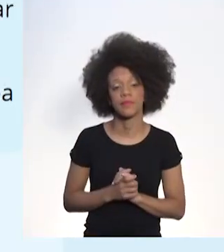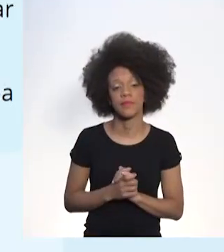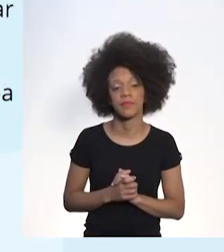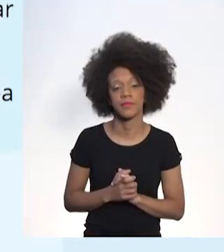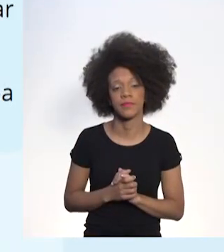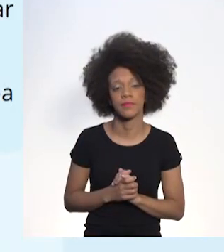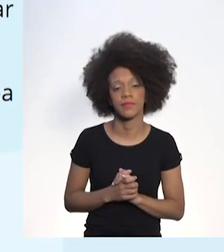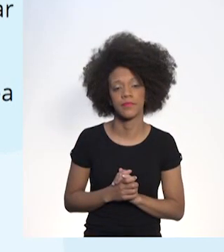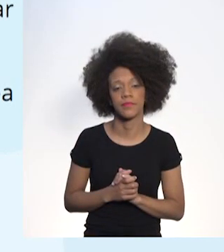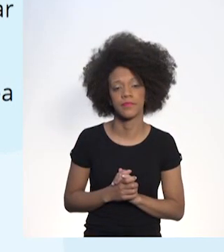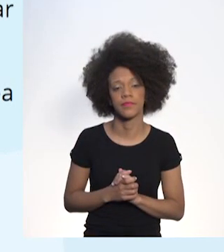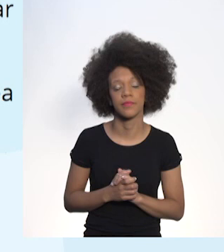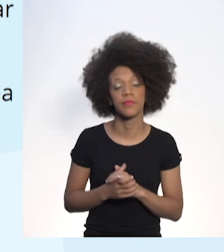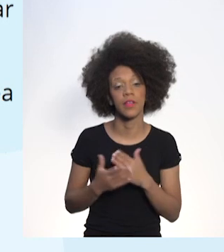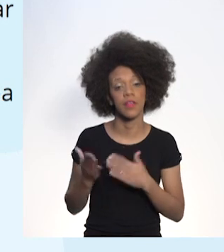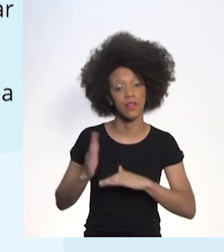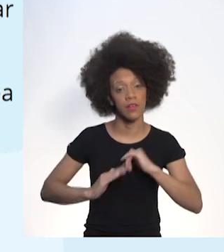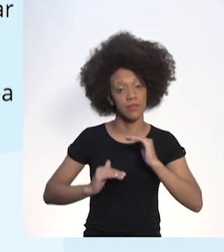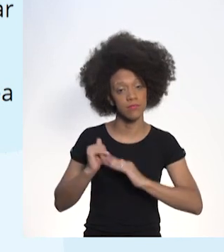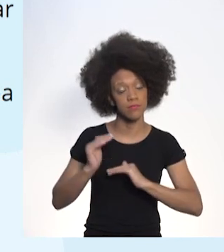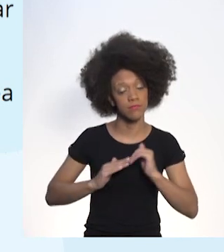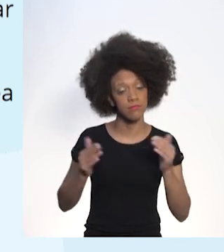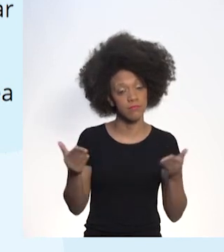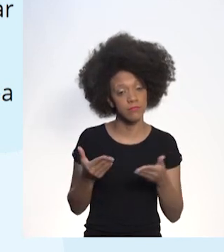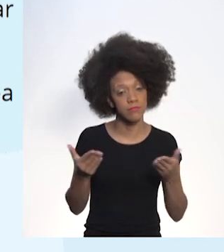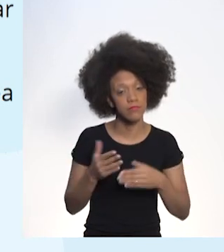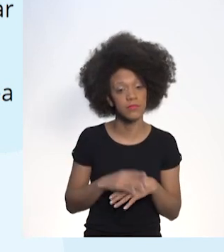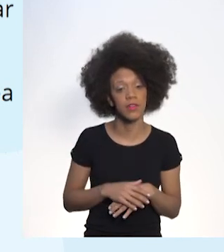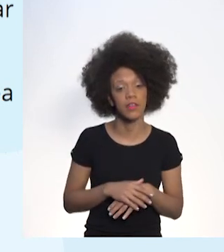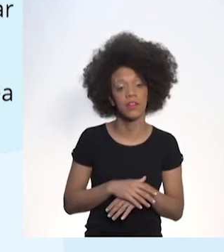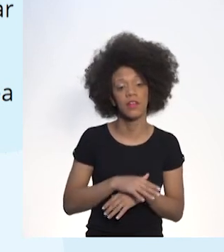Opa! A habilidade de hoje é a habilidade